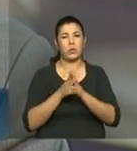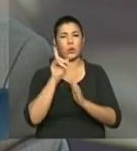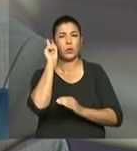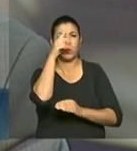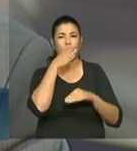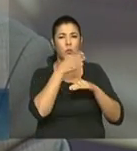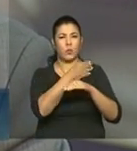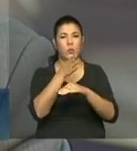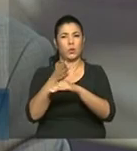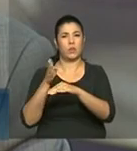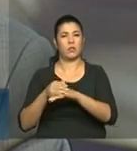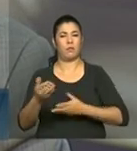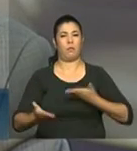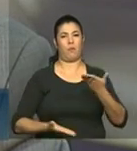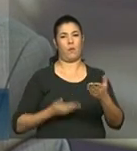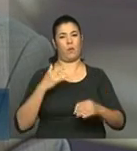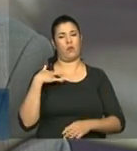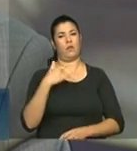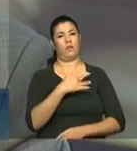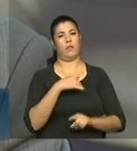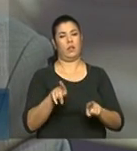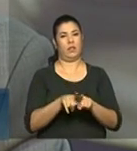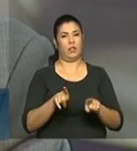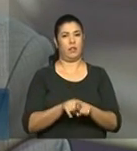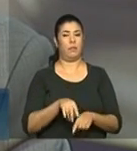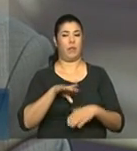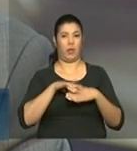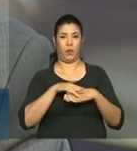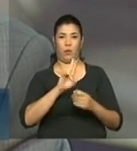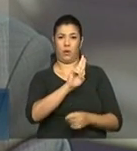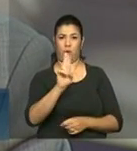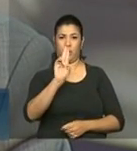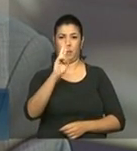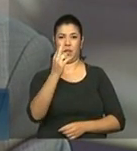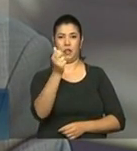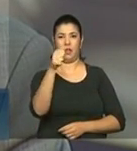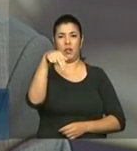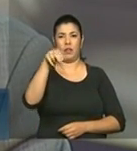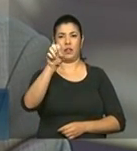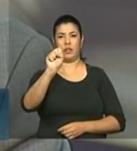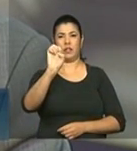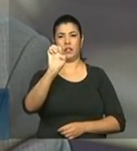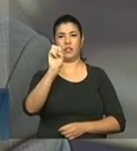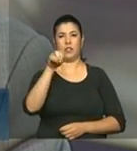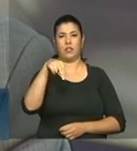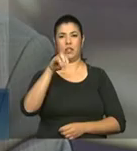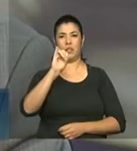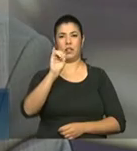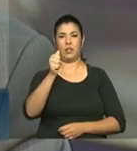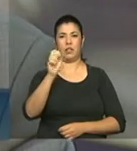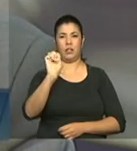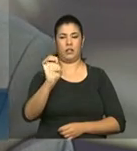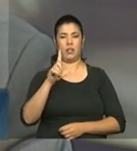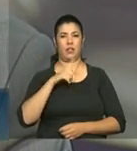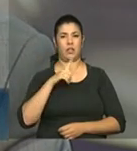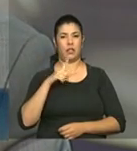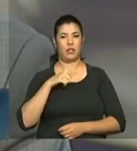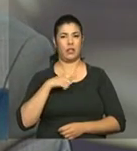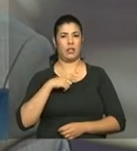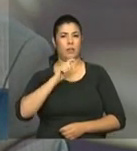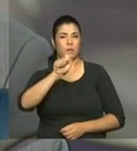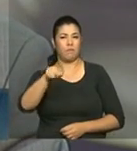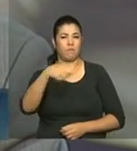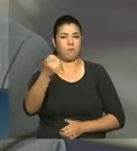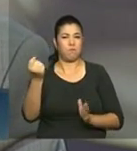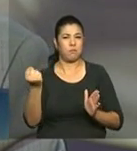acesso a serviços de saúde. E a hanseníase, historicamente, vem sendo marcada pelo estigma,